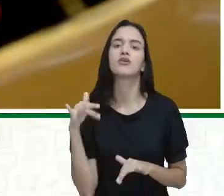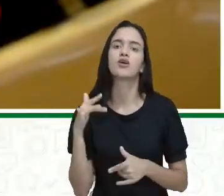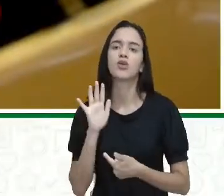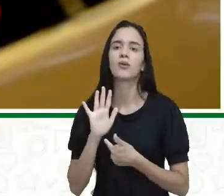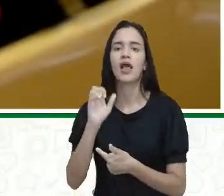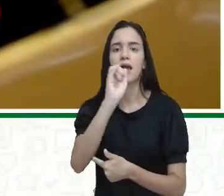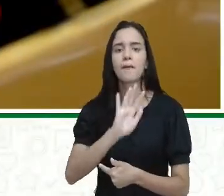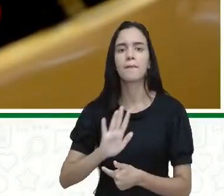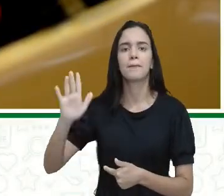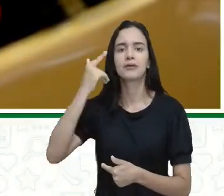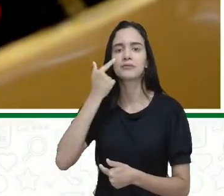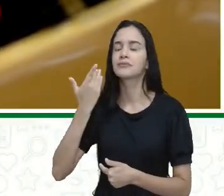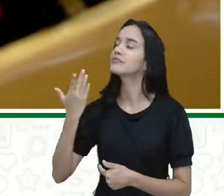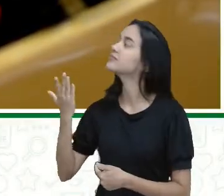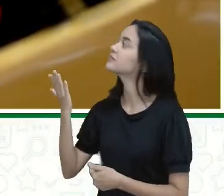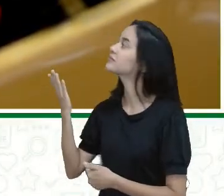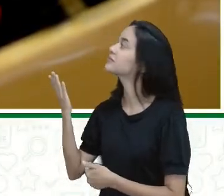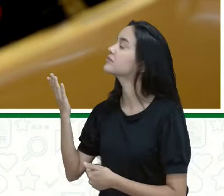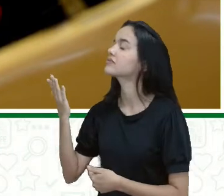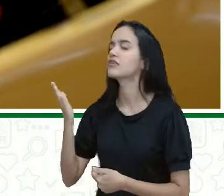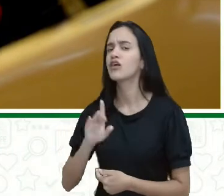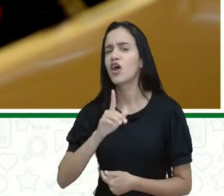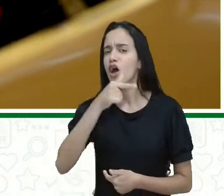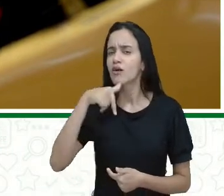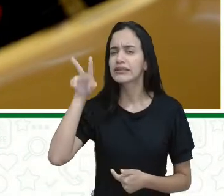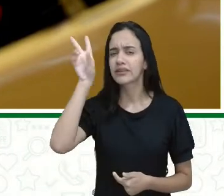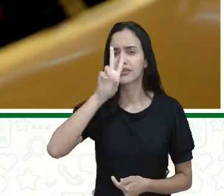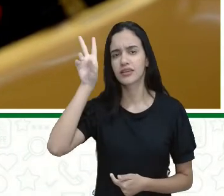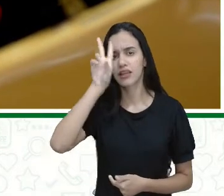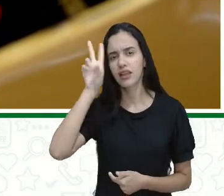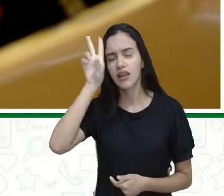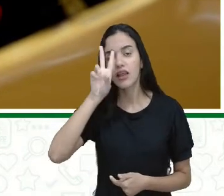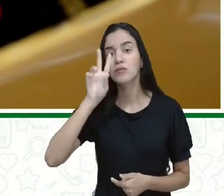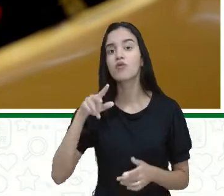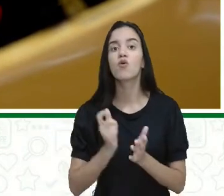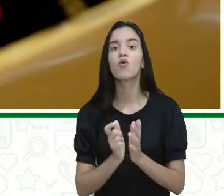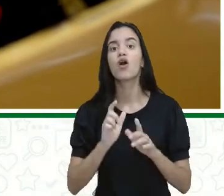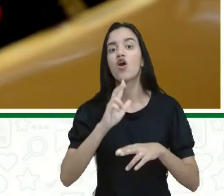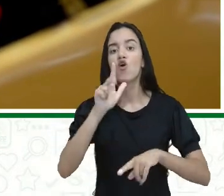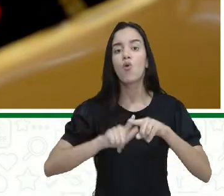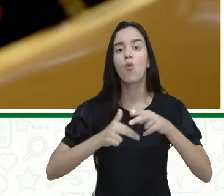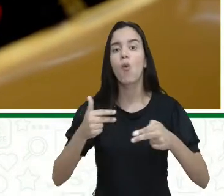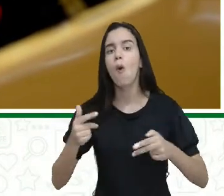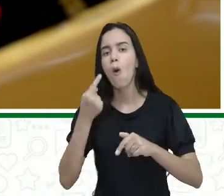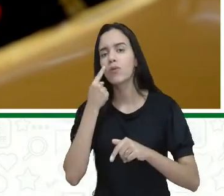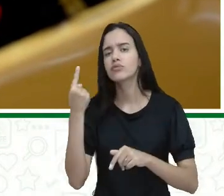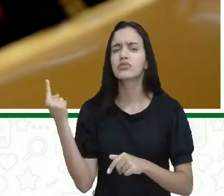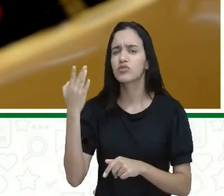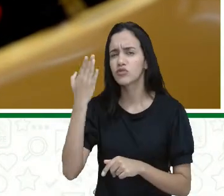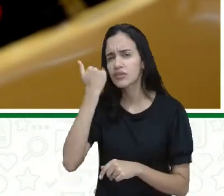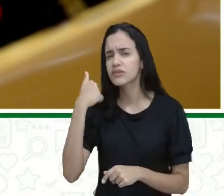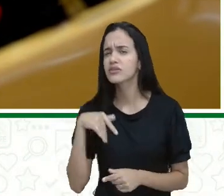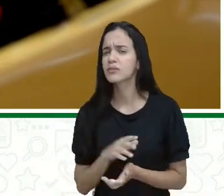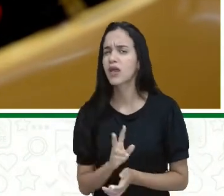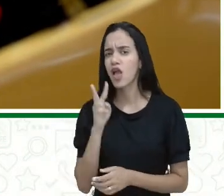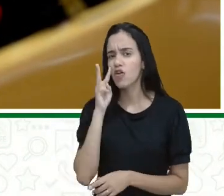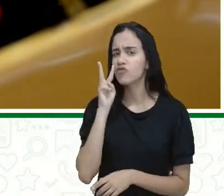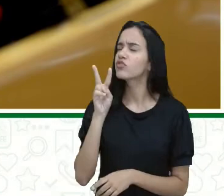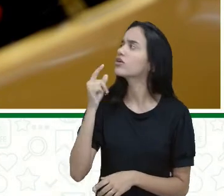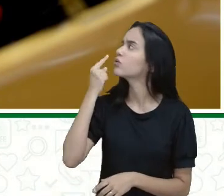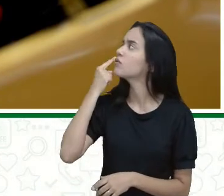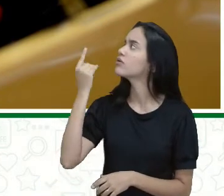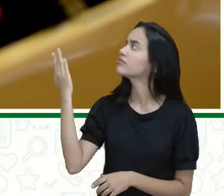essa imagem para vocês. Será que vocês lembram que objeto é este? Será que vocês já viram